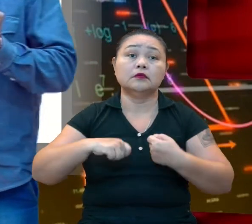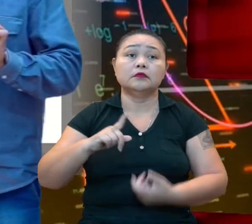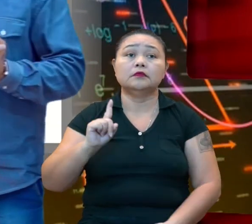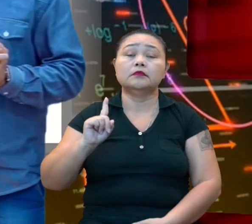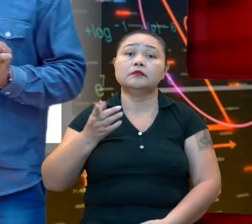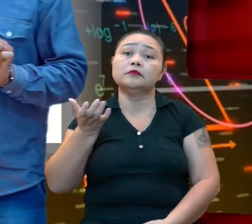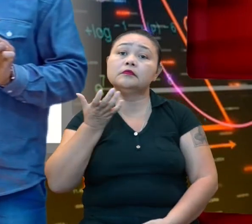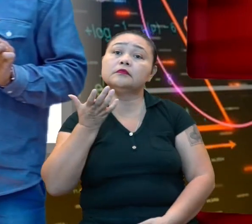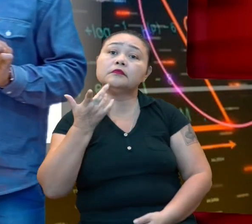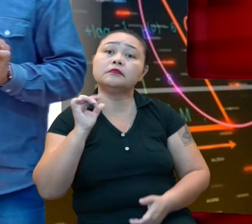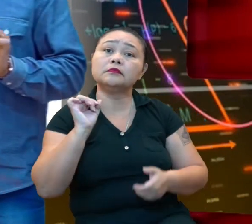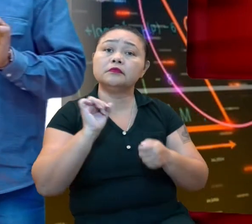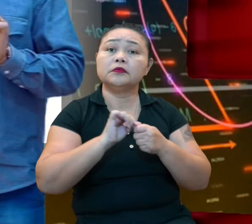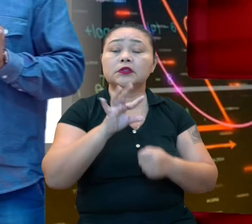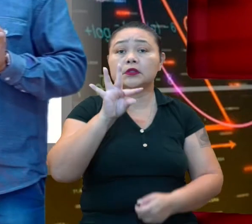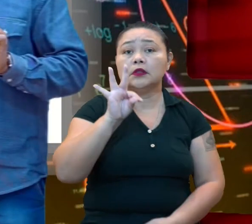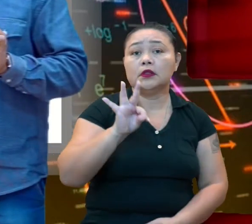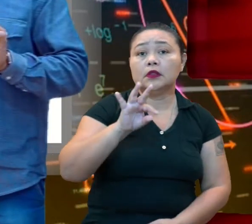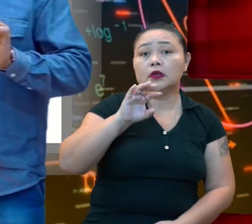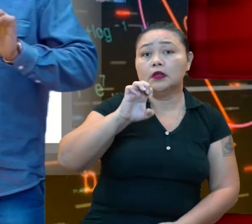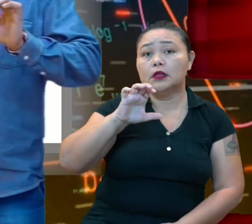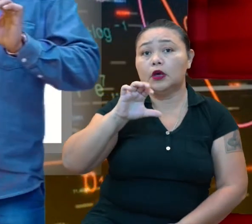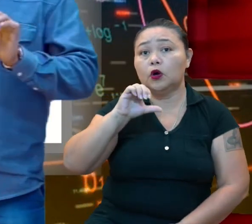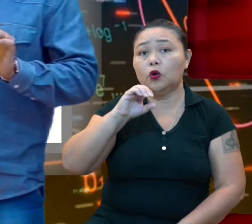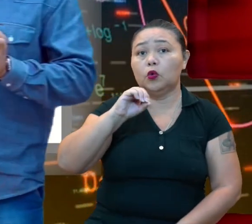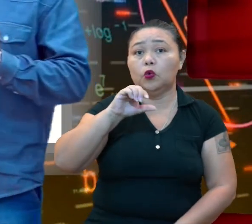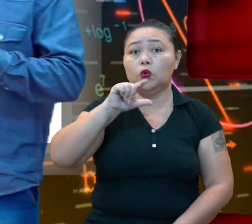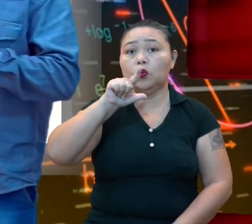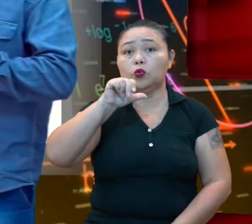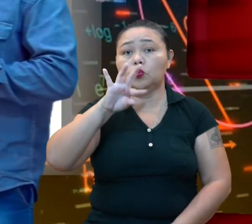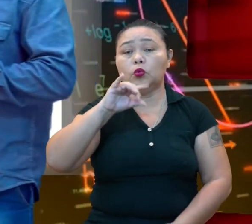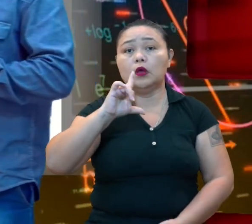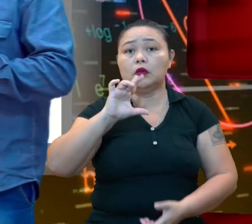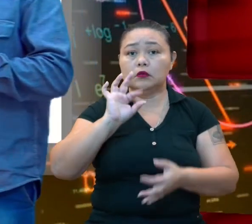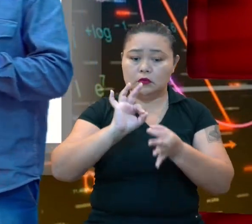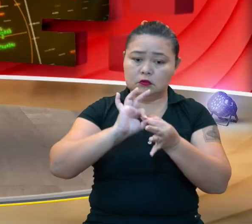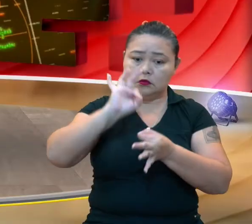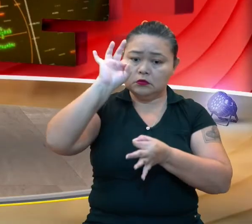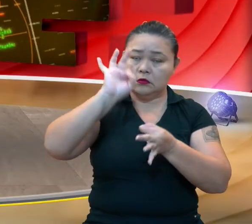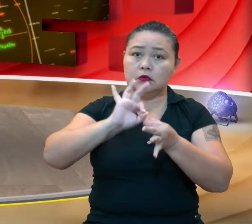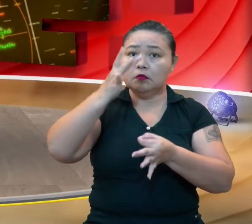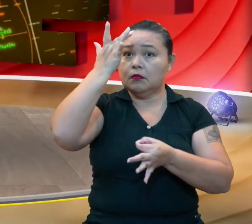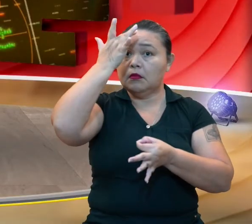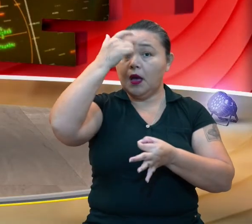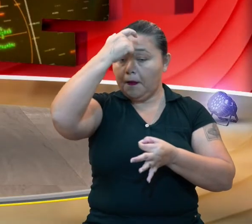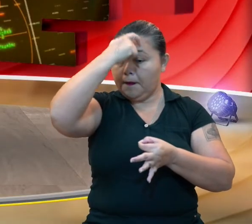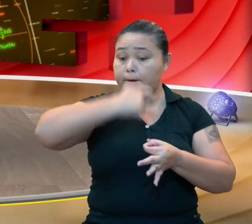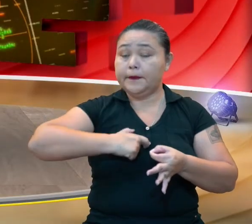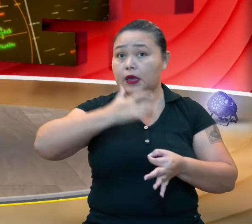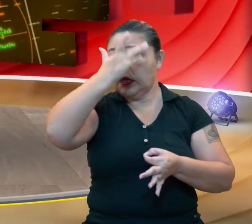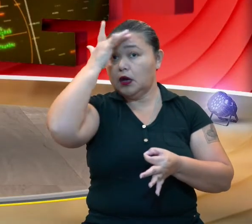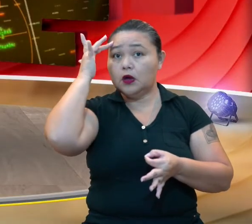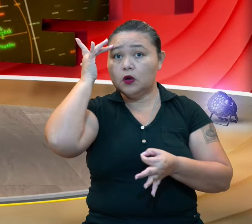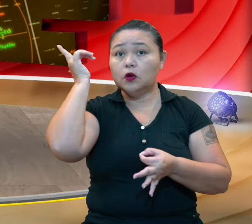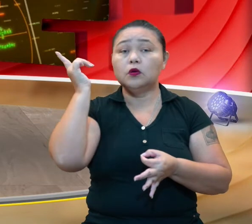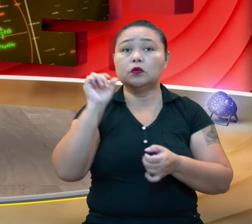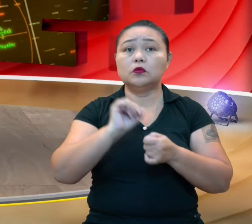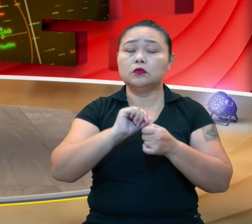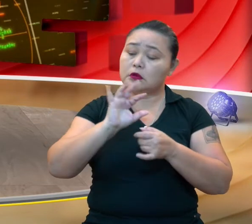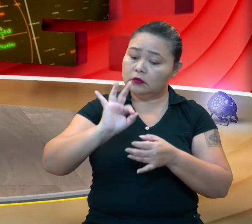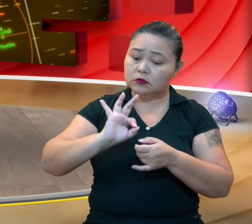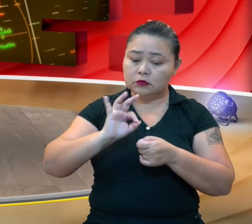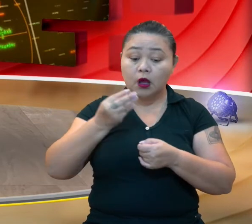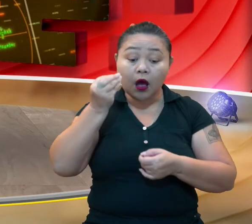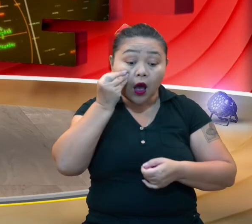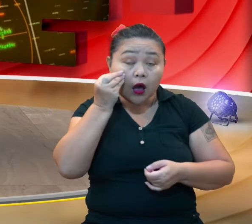quer construir o teodolito, você vai testar como? Medindo a altura de pessoas que você depois consegue tirar a prova real